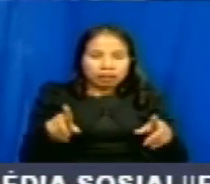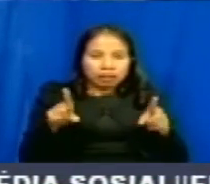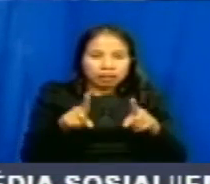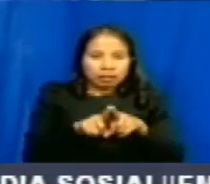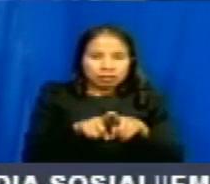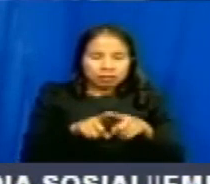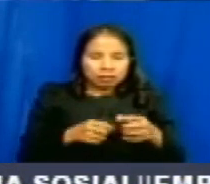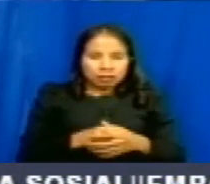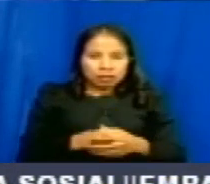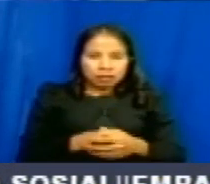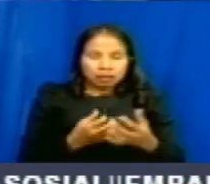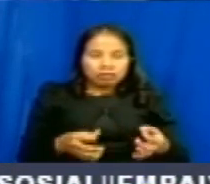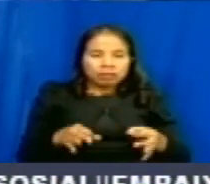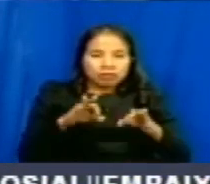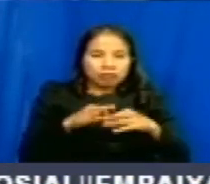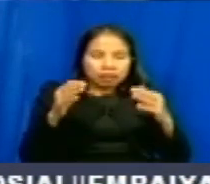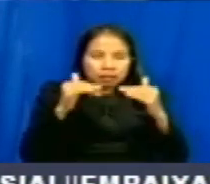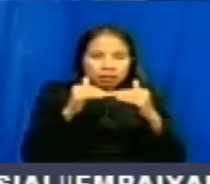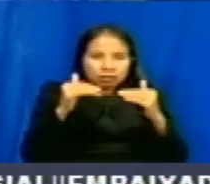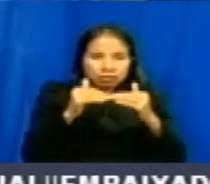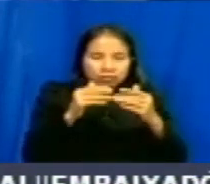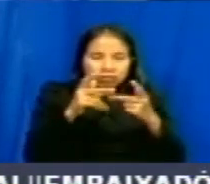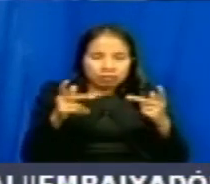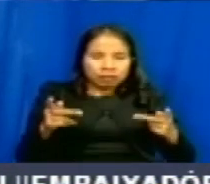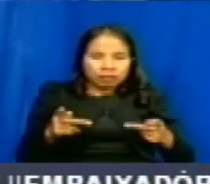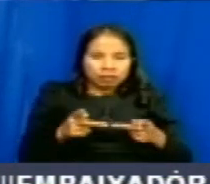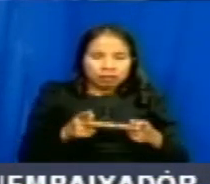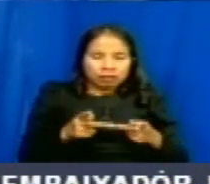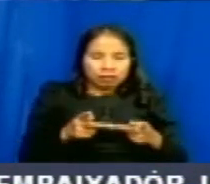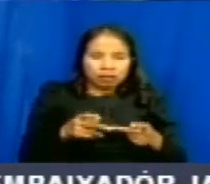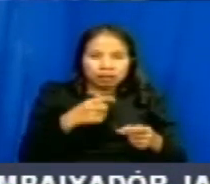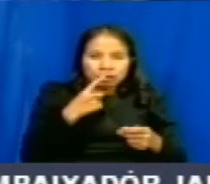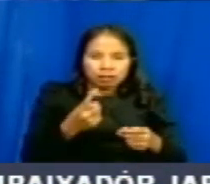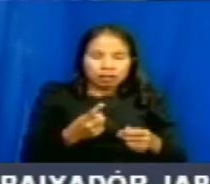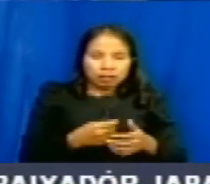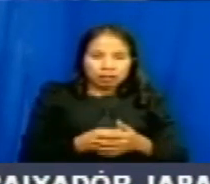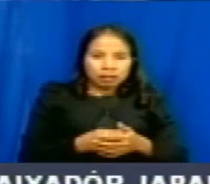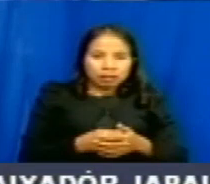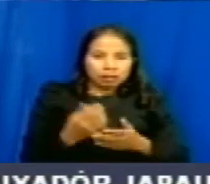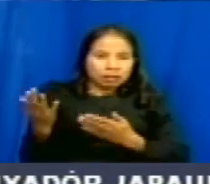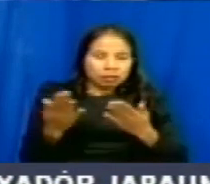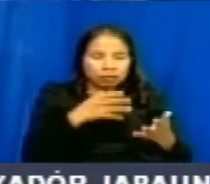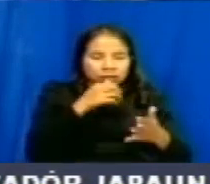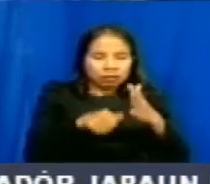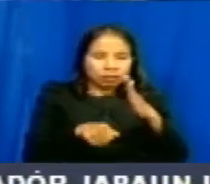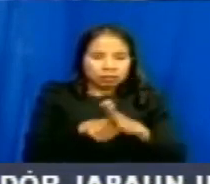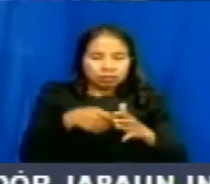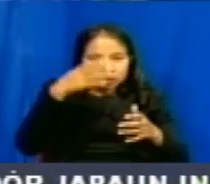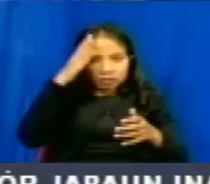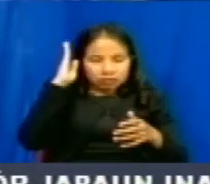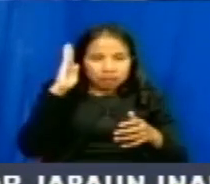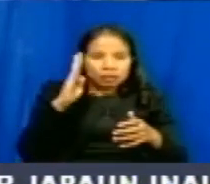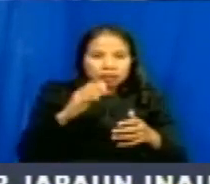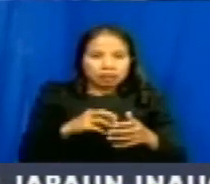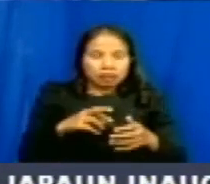autor principal em ponto de residência, cata protagonista no Belori, no Subar, Sua Excelência